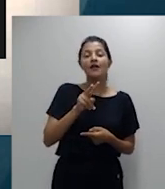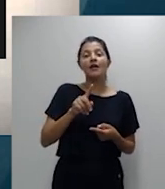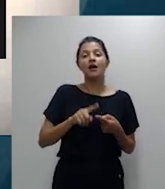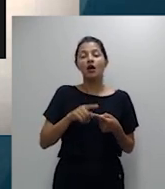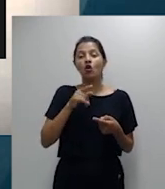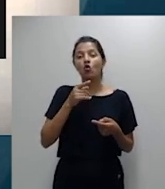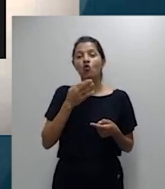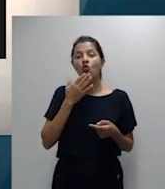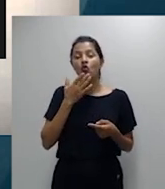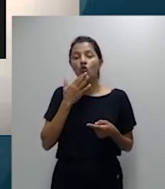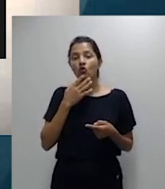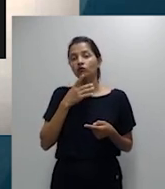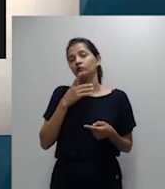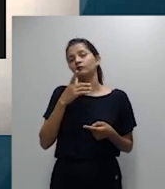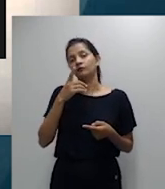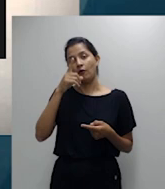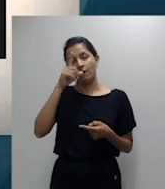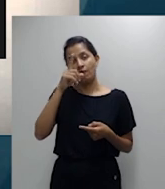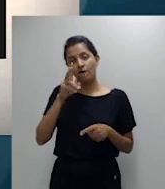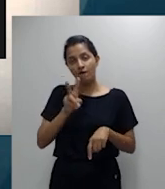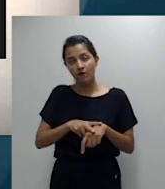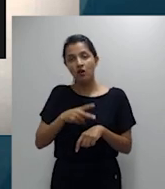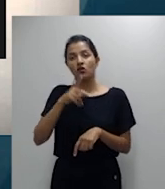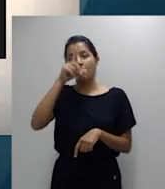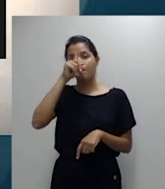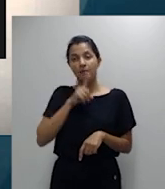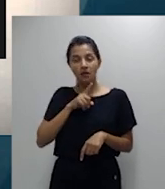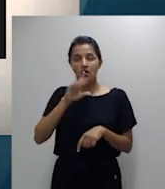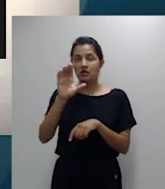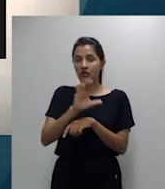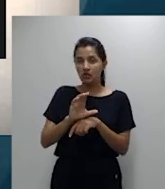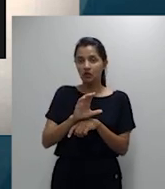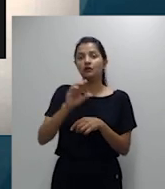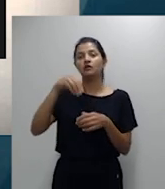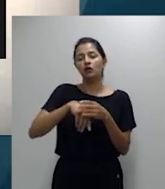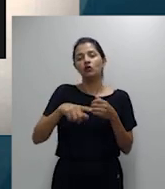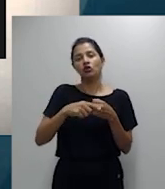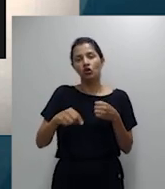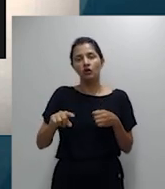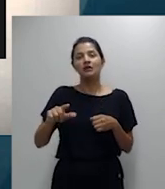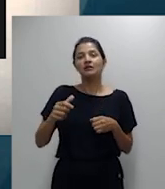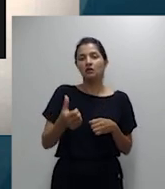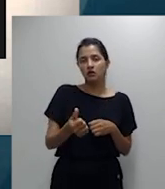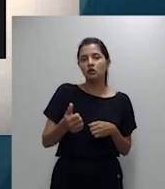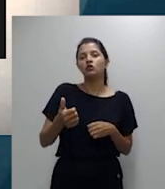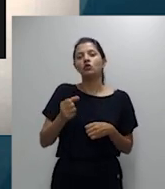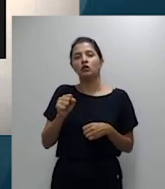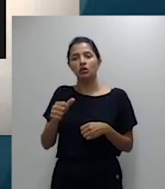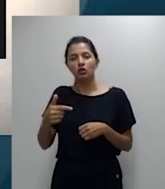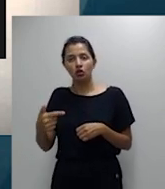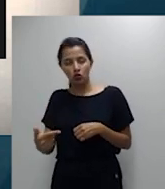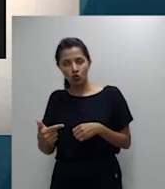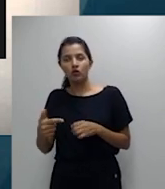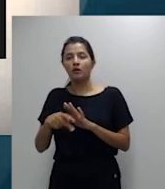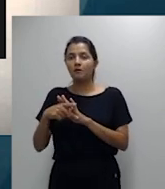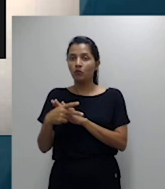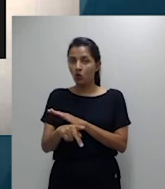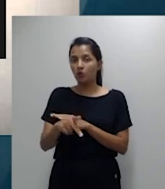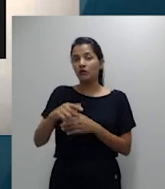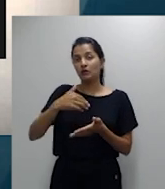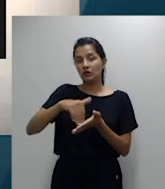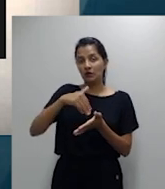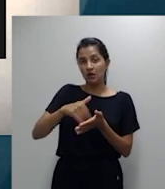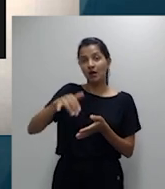vermelho pino nos termos deste falar um ativo 680/2006 da secretaria da Receita Federal e